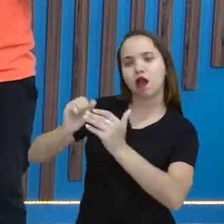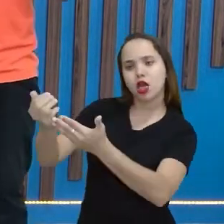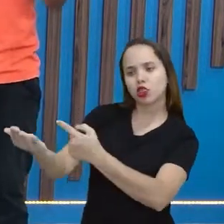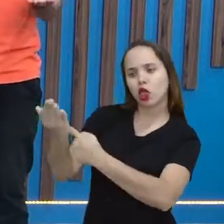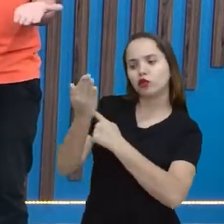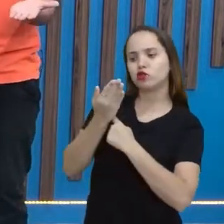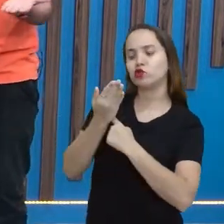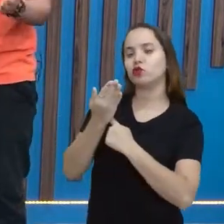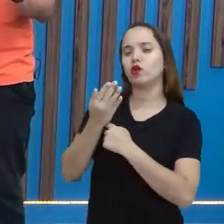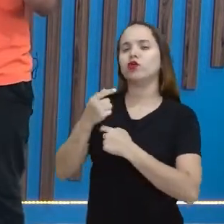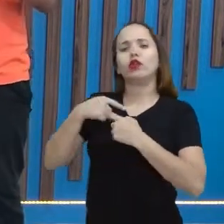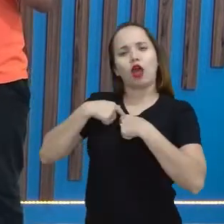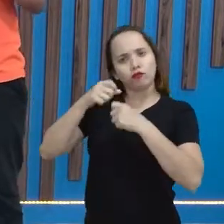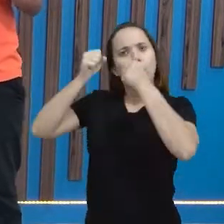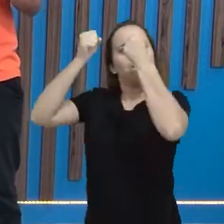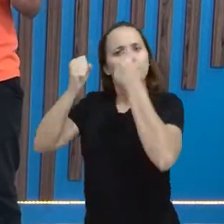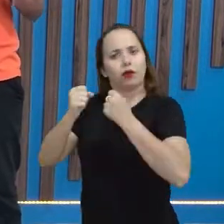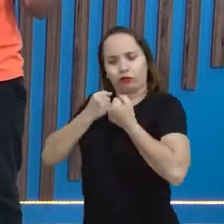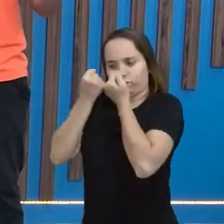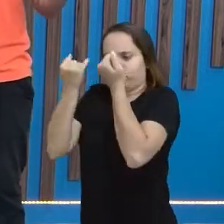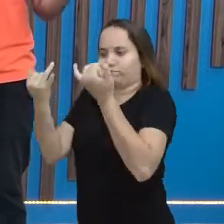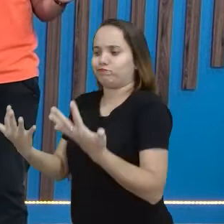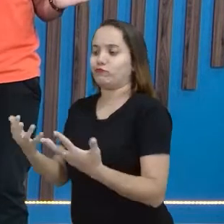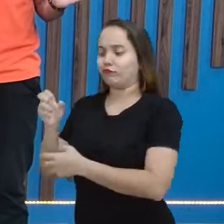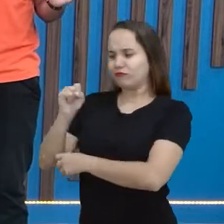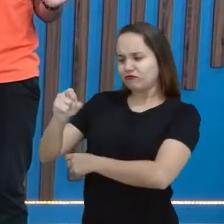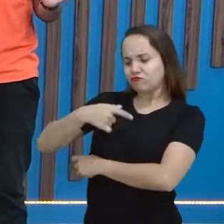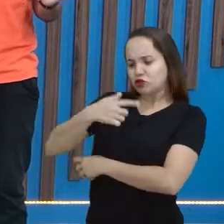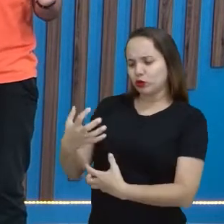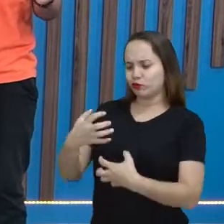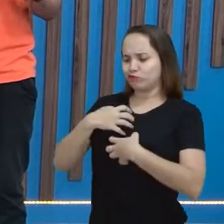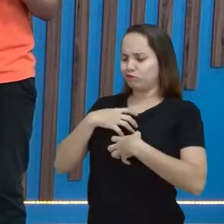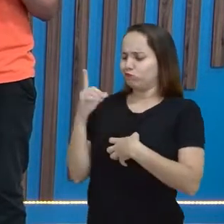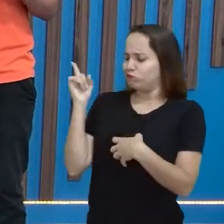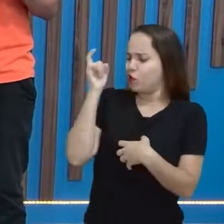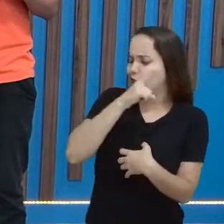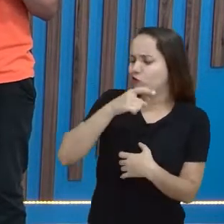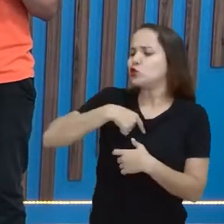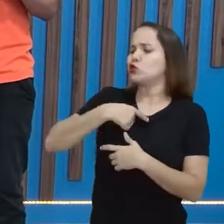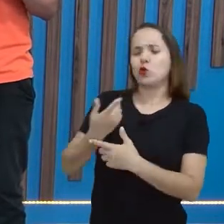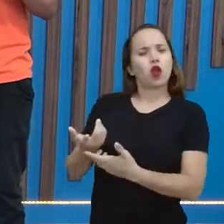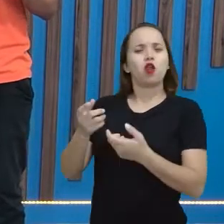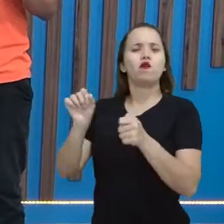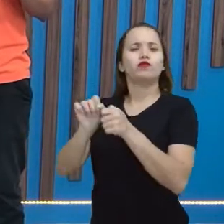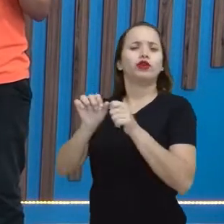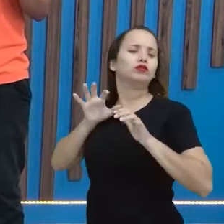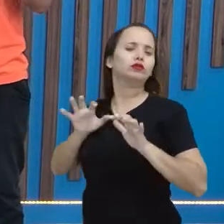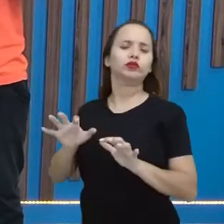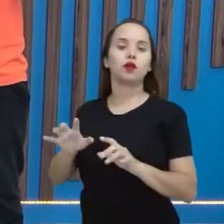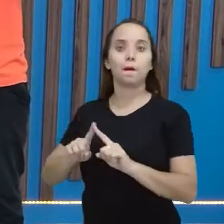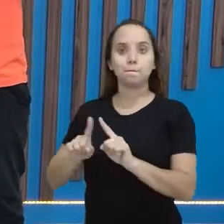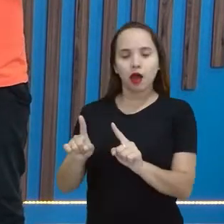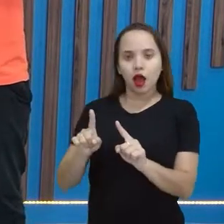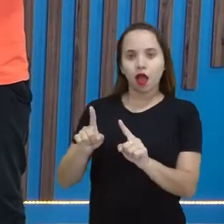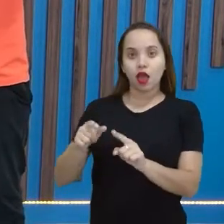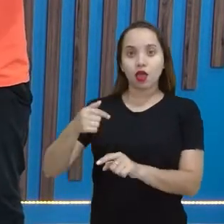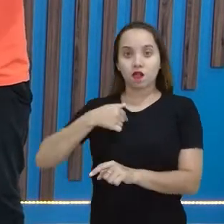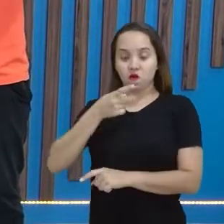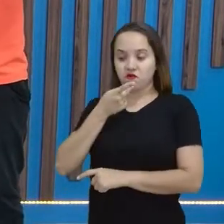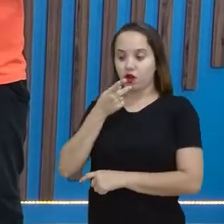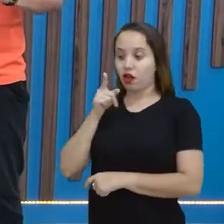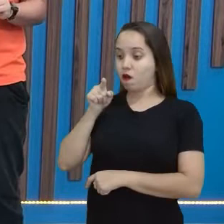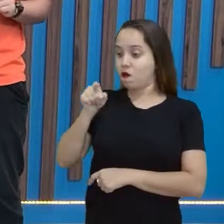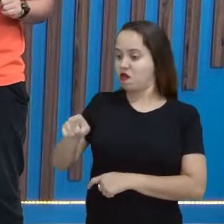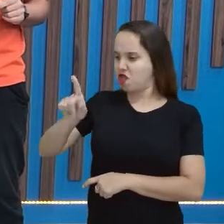a esse meio. Pode ser que faça sentido, pode ser que não, entende? Mas veja, a gente chegar e dizer, ah não, isso é